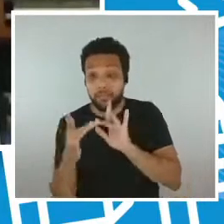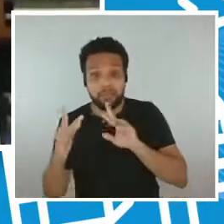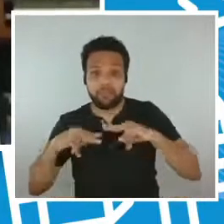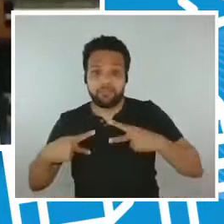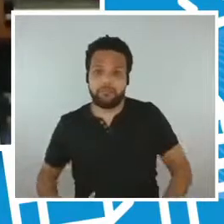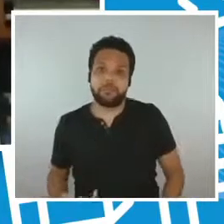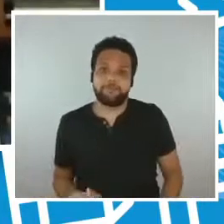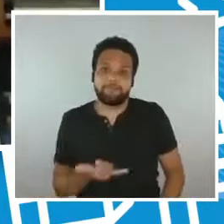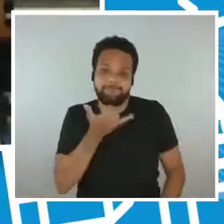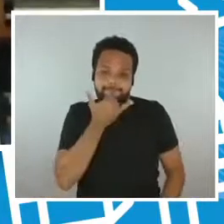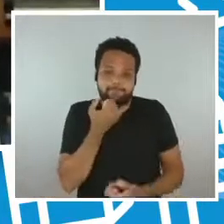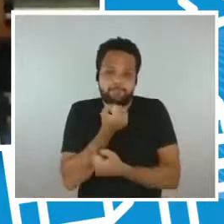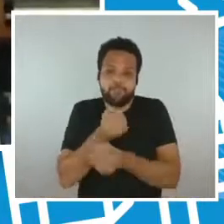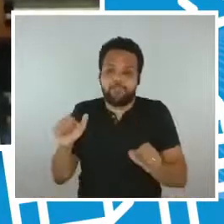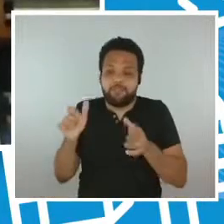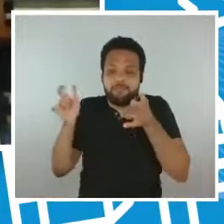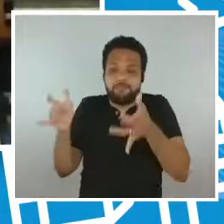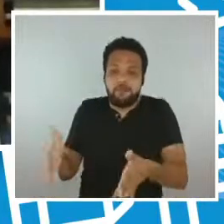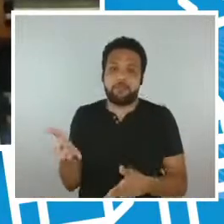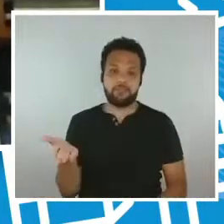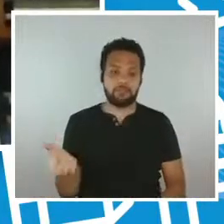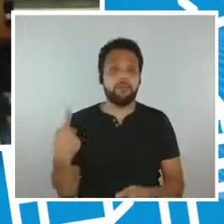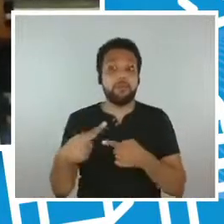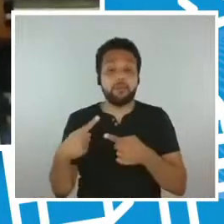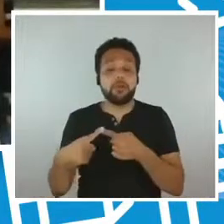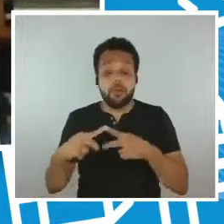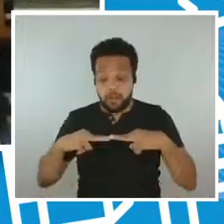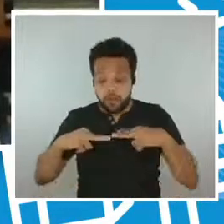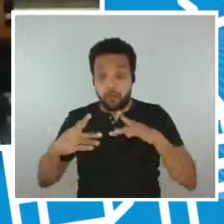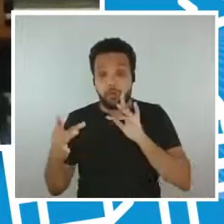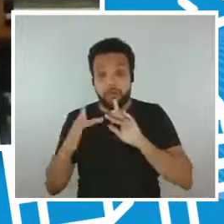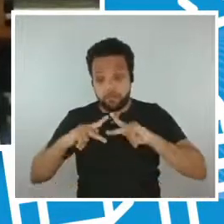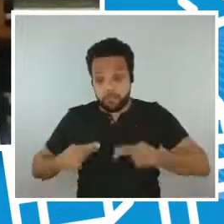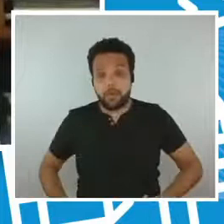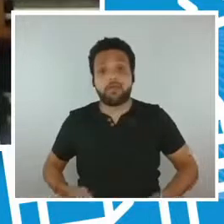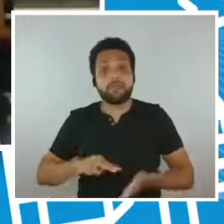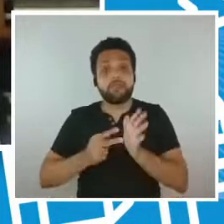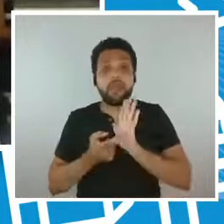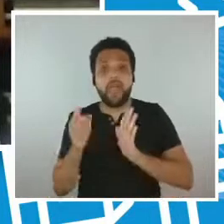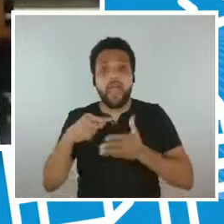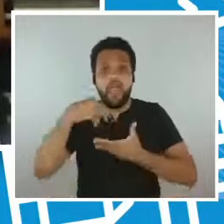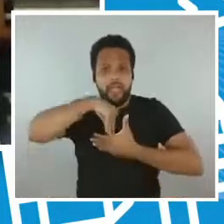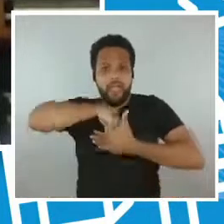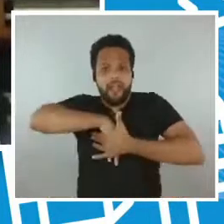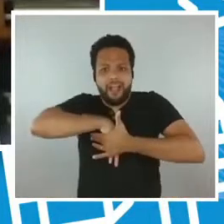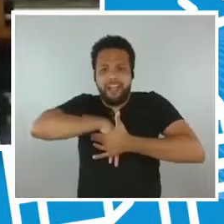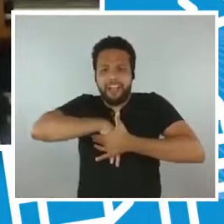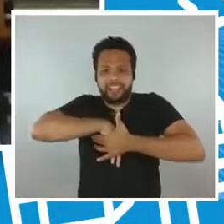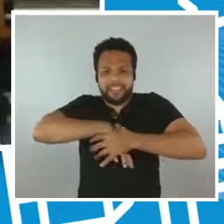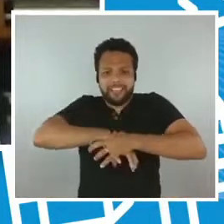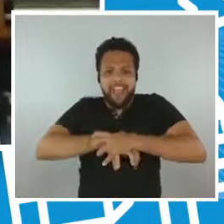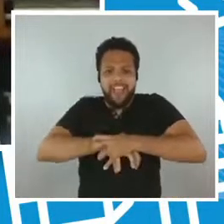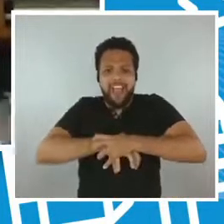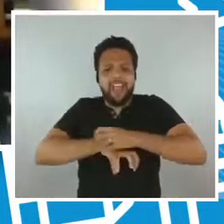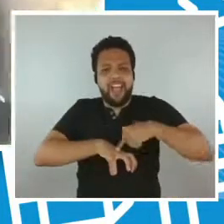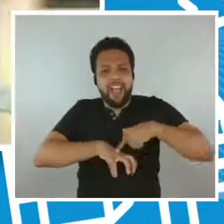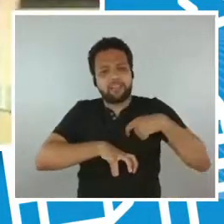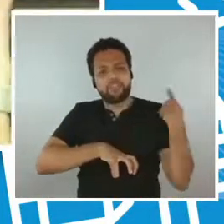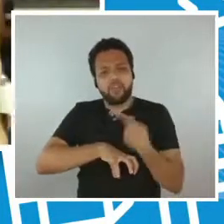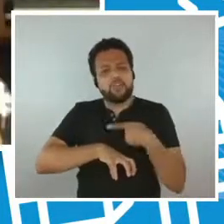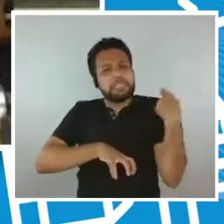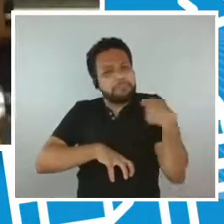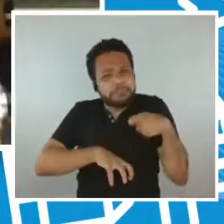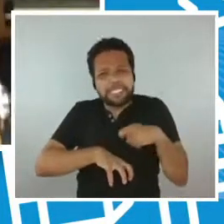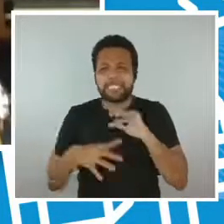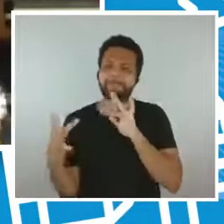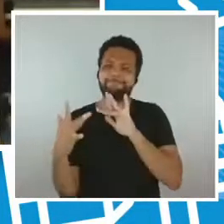pode ser abandonado, porque ele está na raiz da nossa biologia e da nossa articulação social de